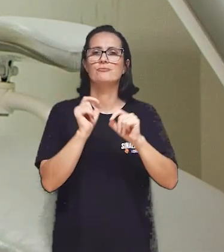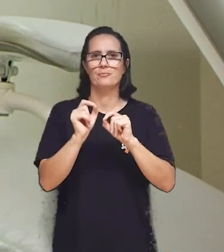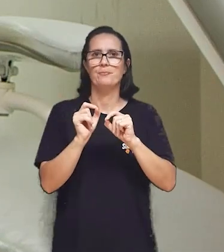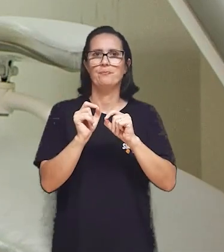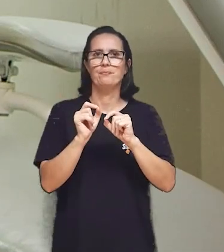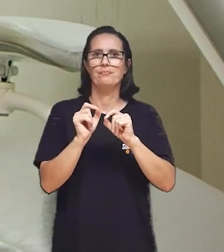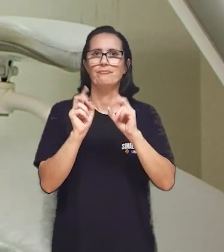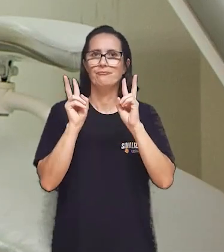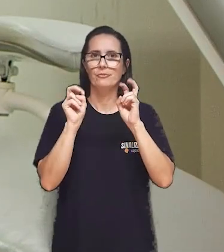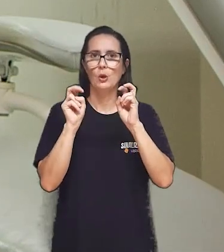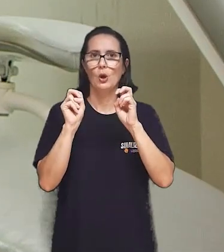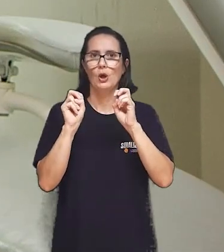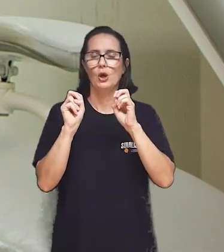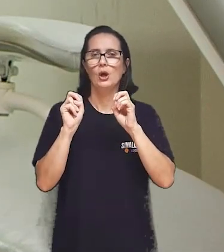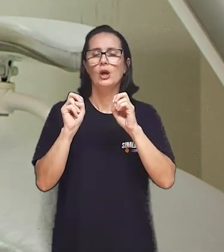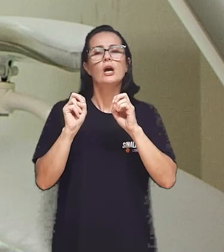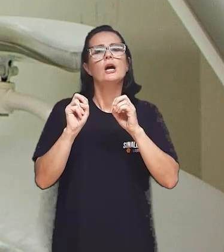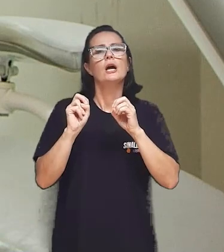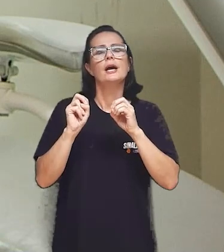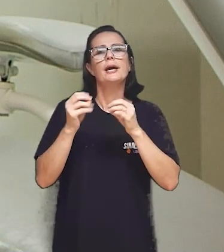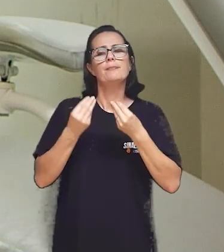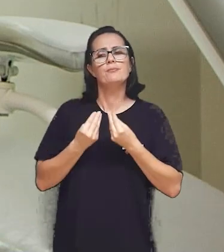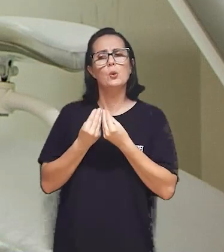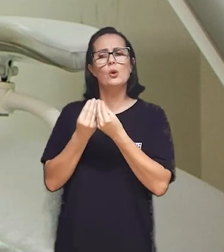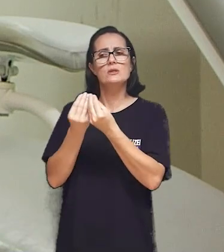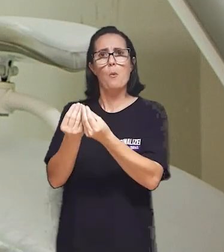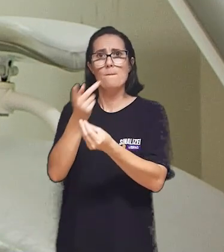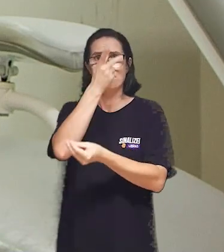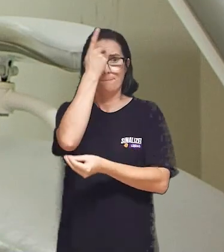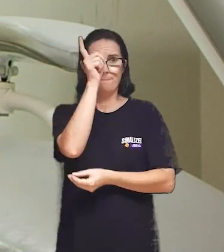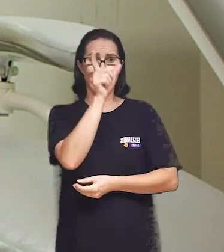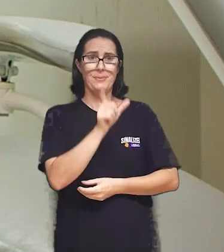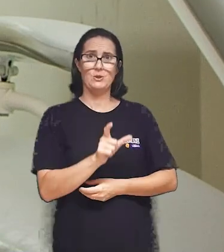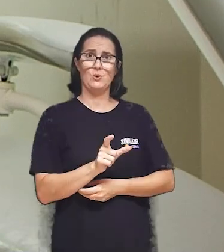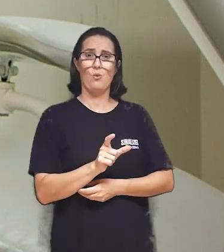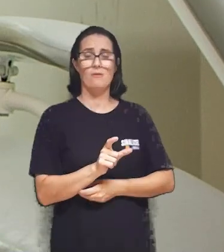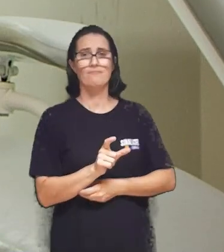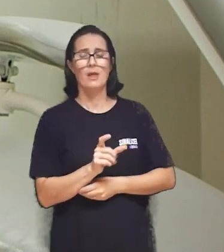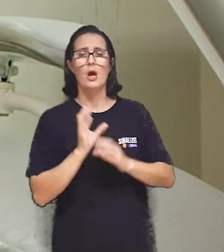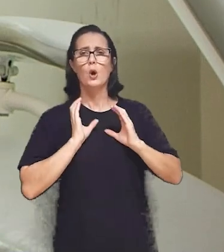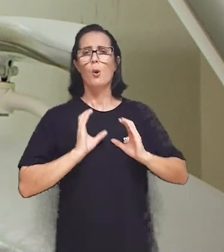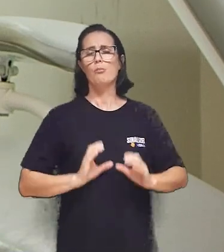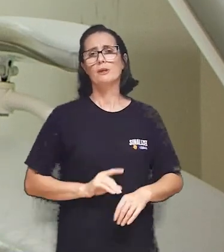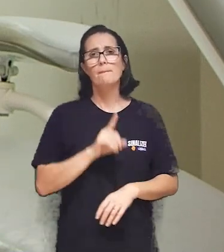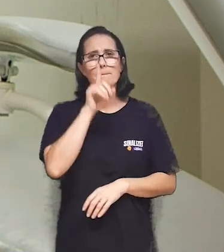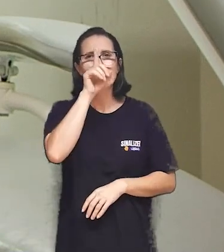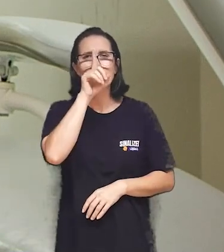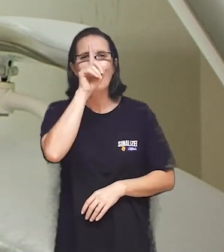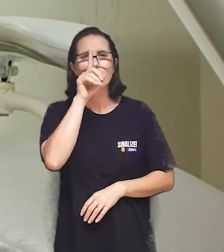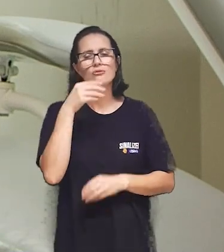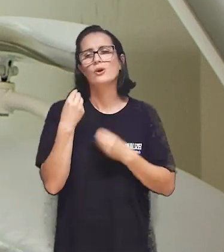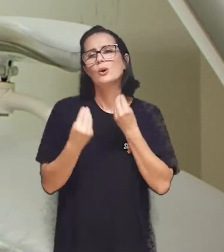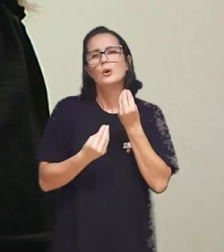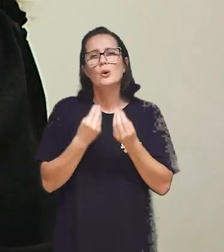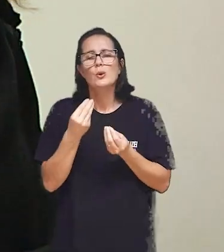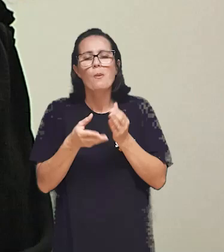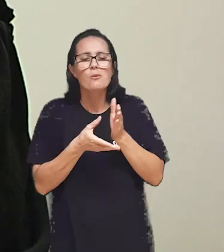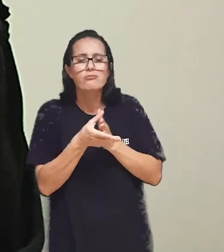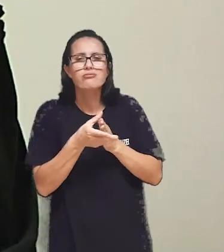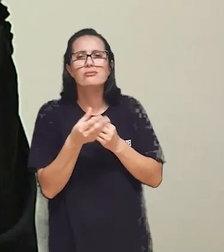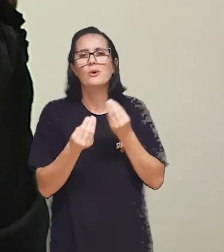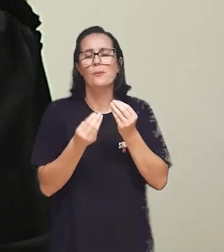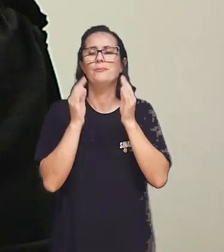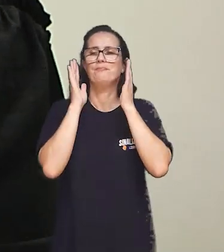em relação às doações de comportamento de risco. Lisandra, como essa questão é tratada com os doadores?